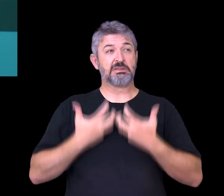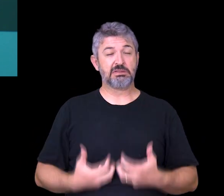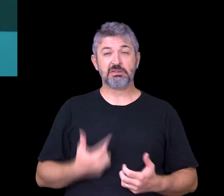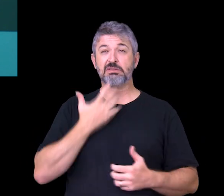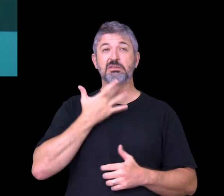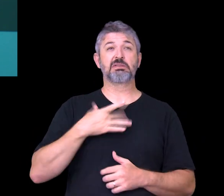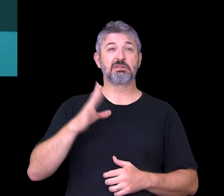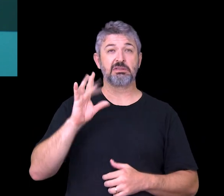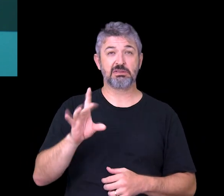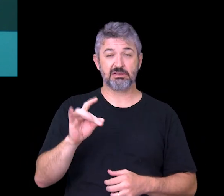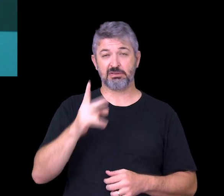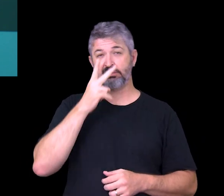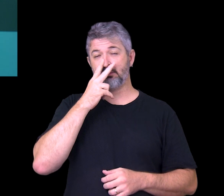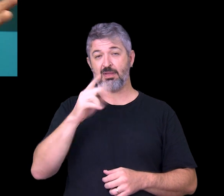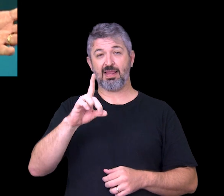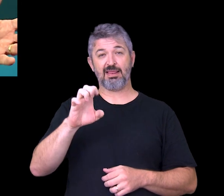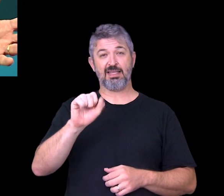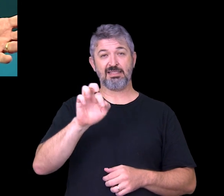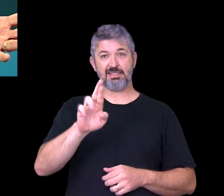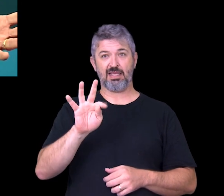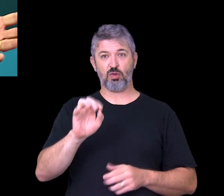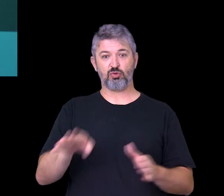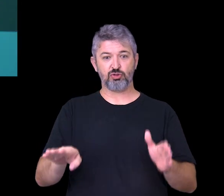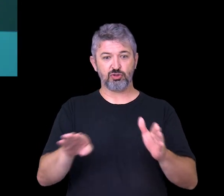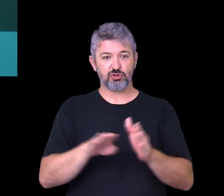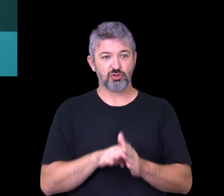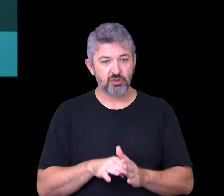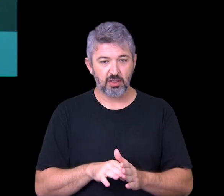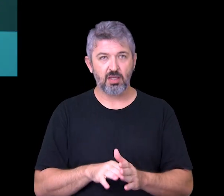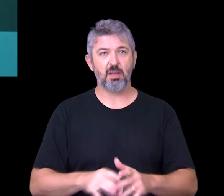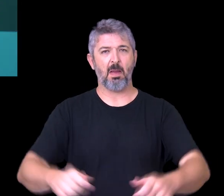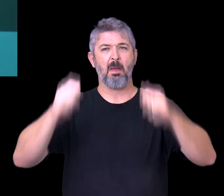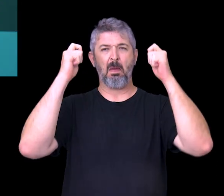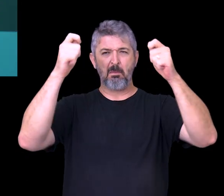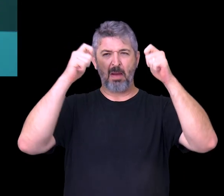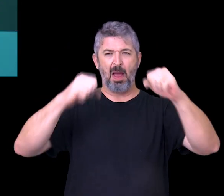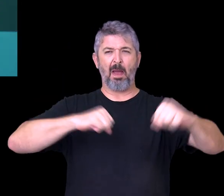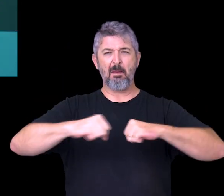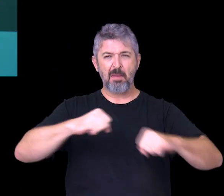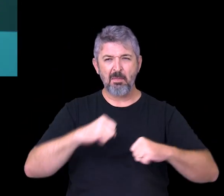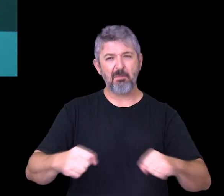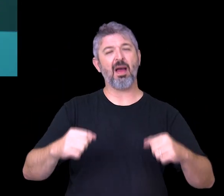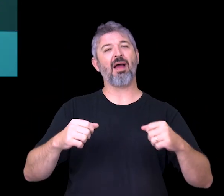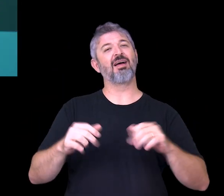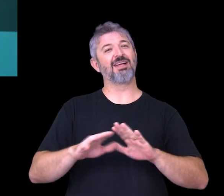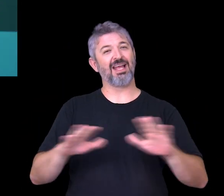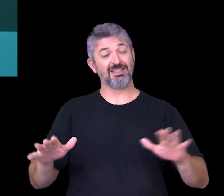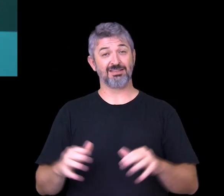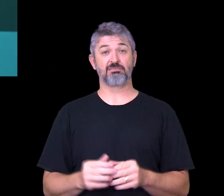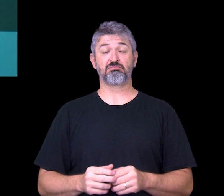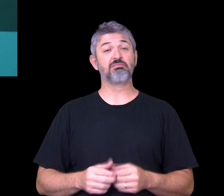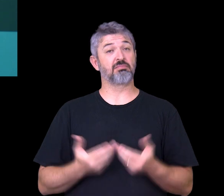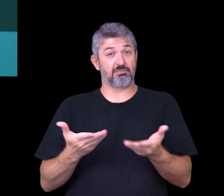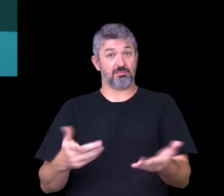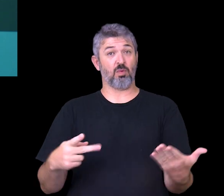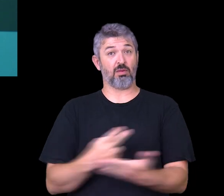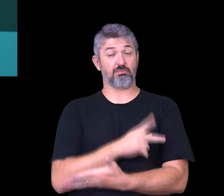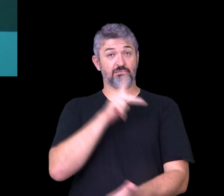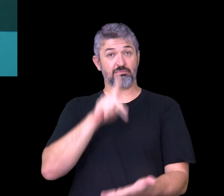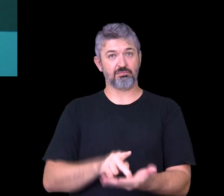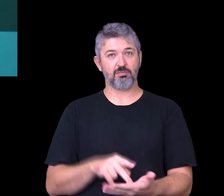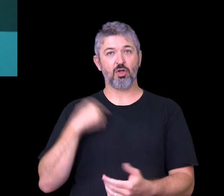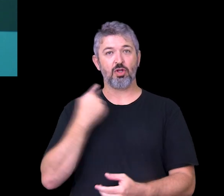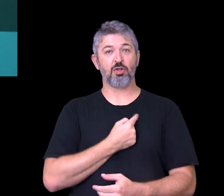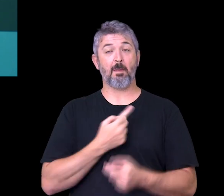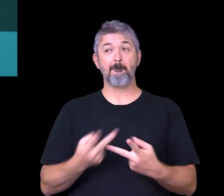atravessando o deserto, chega naquela praça, se manifesta. Isso aconteceu e, de fato, nós só percebemos